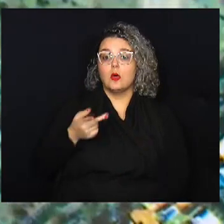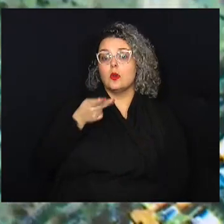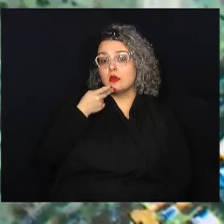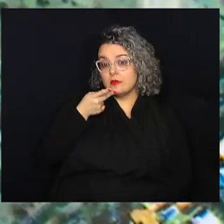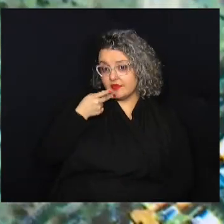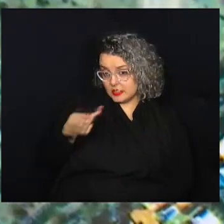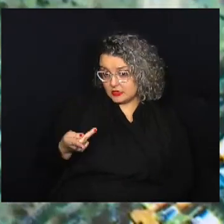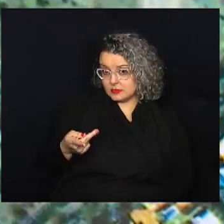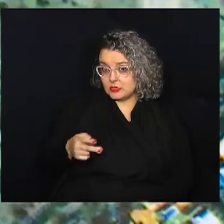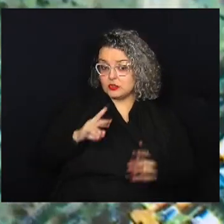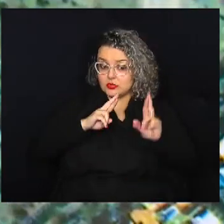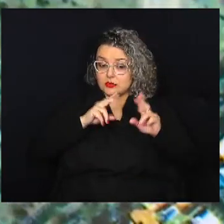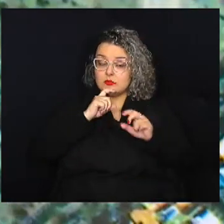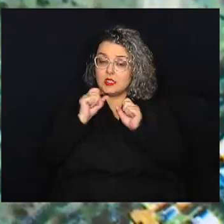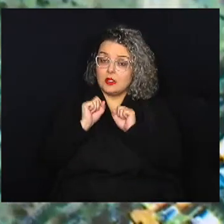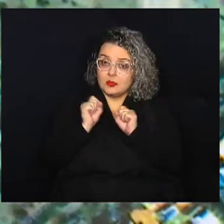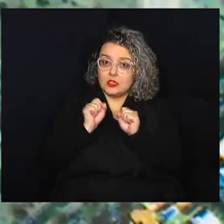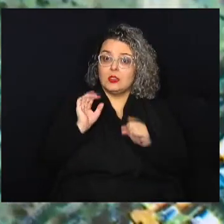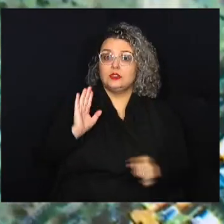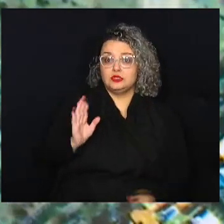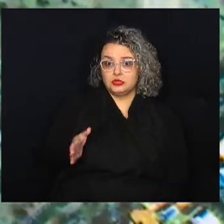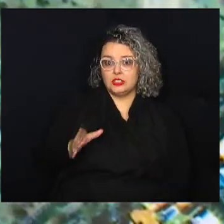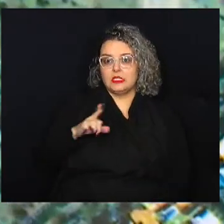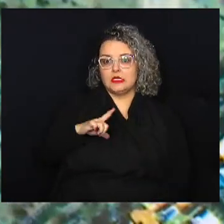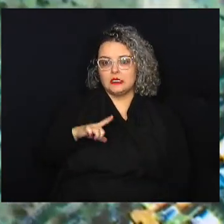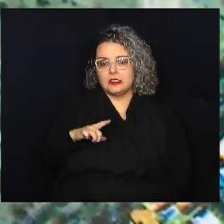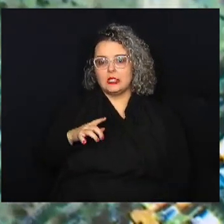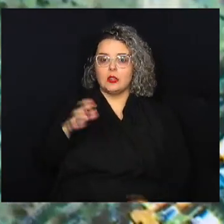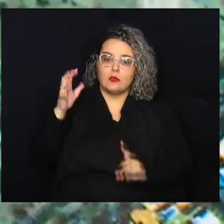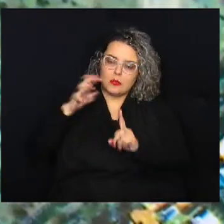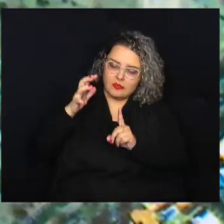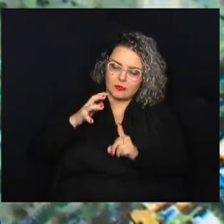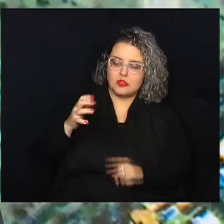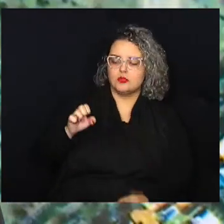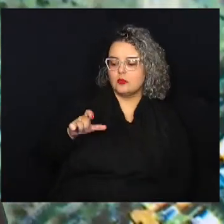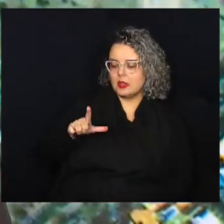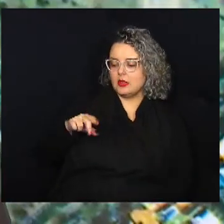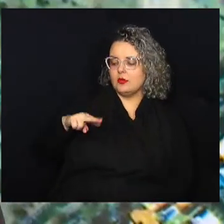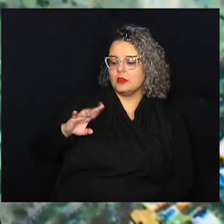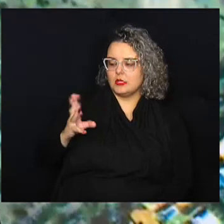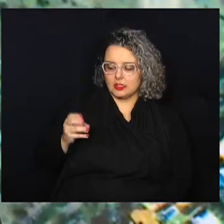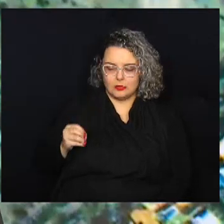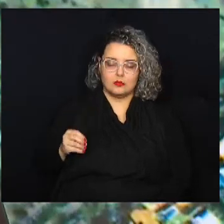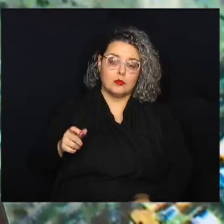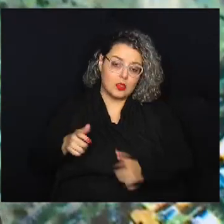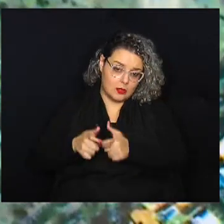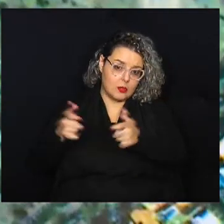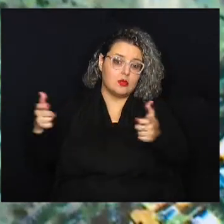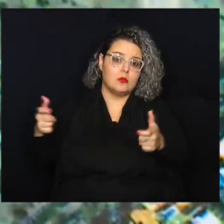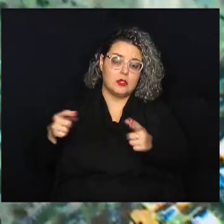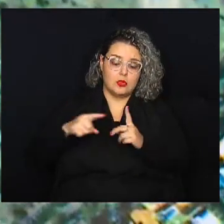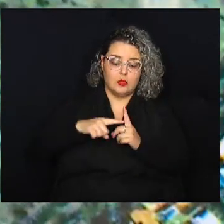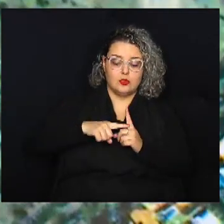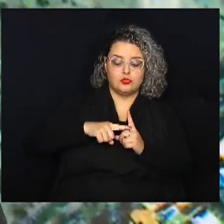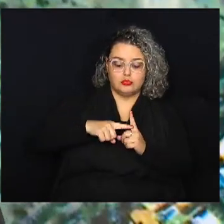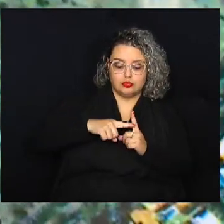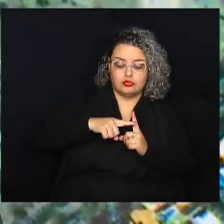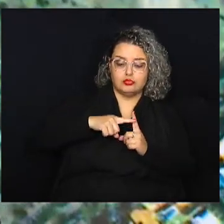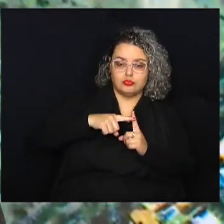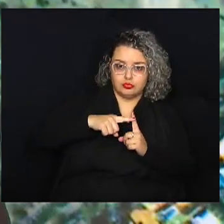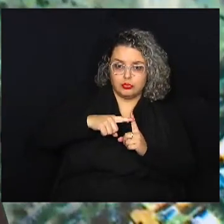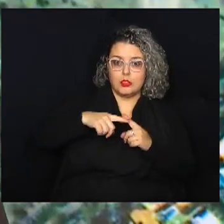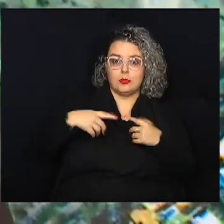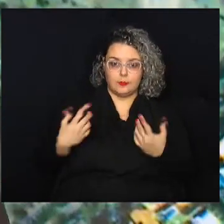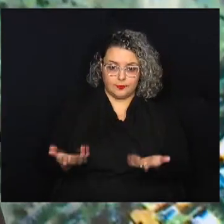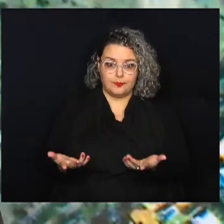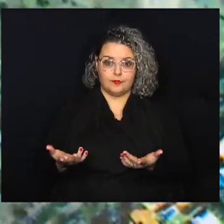sobre a expectativa do inverno, isso já pode ter uma leve influência aí do El Niño em função desse aumento aí das temperaturas, né, das